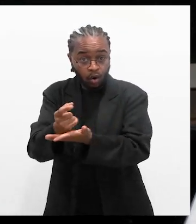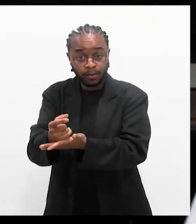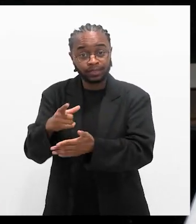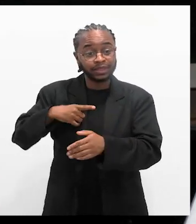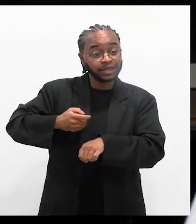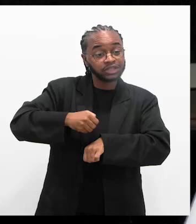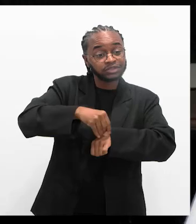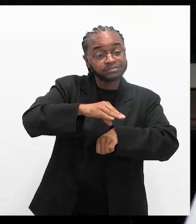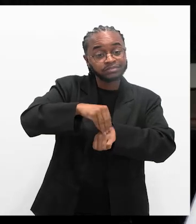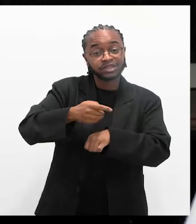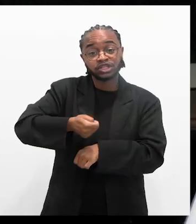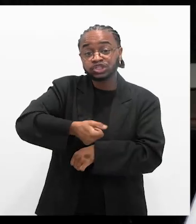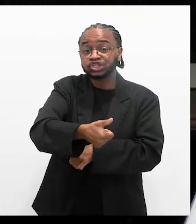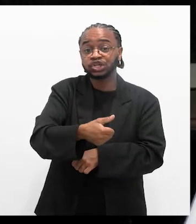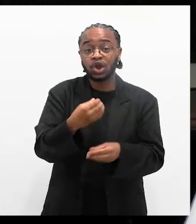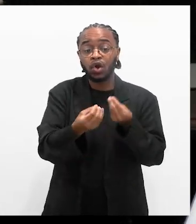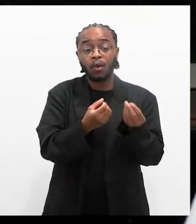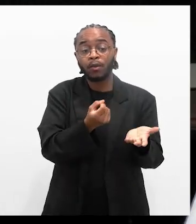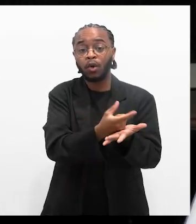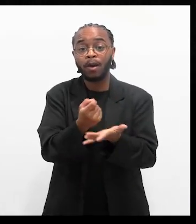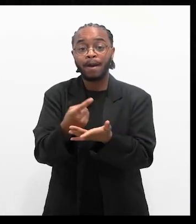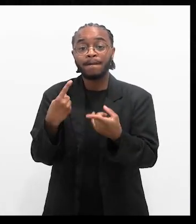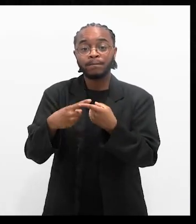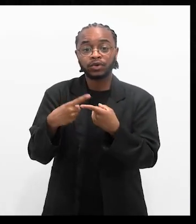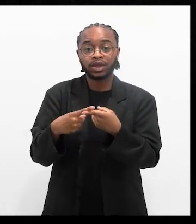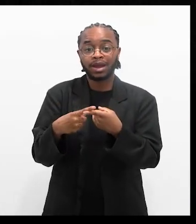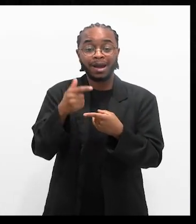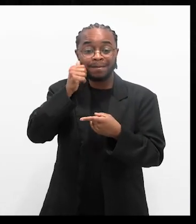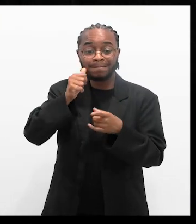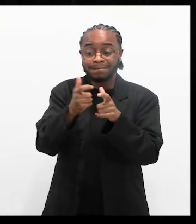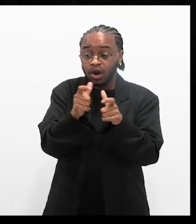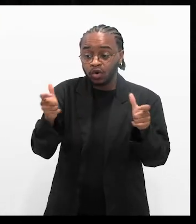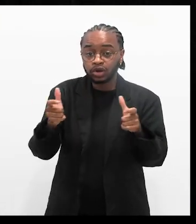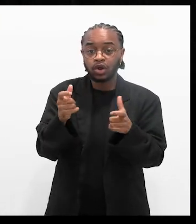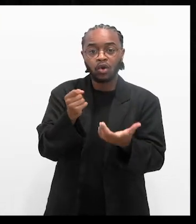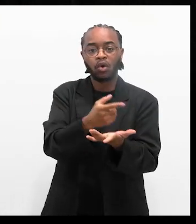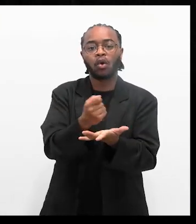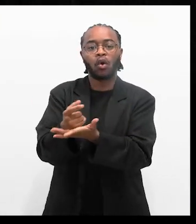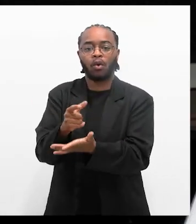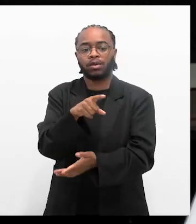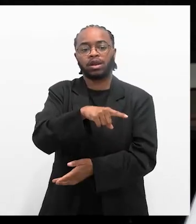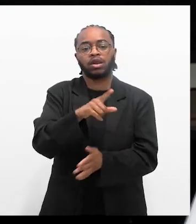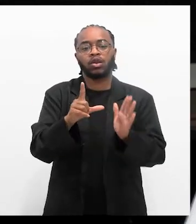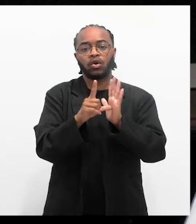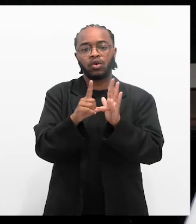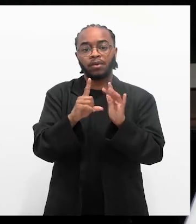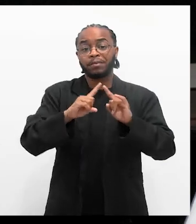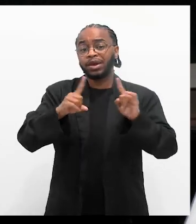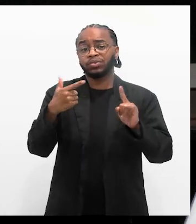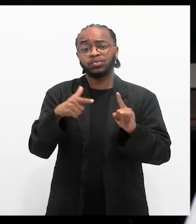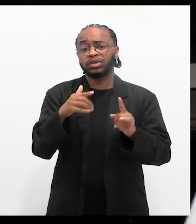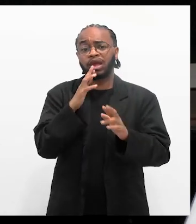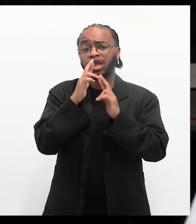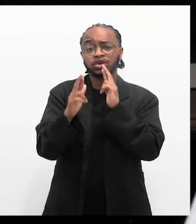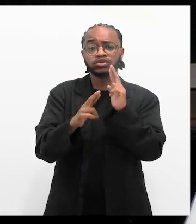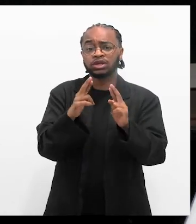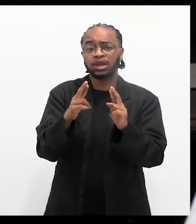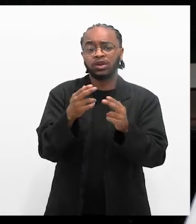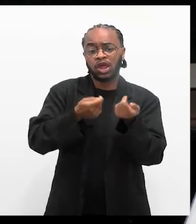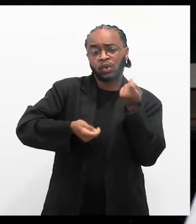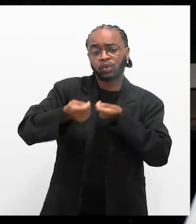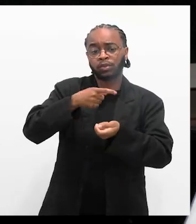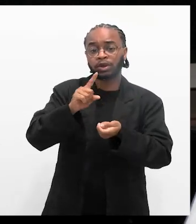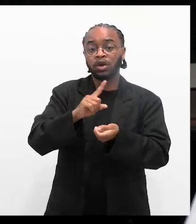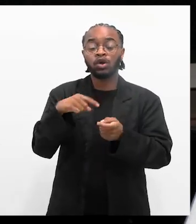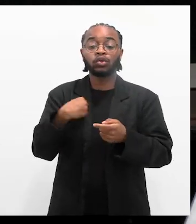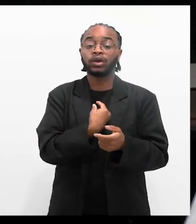diretoria, ela vai dar dica de consumo. O público dele é de mulher. Agora, não interessa para a gente se o foco foi resultado econômico. O que a